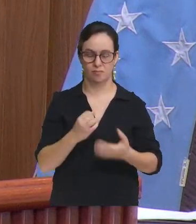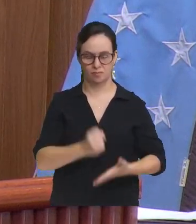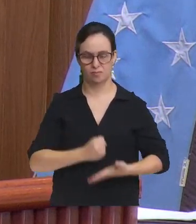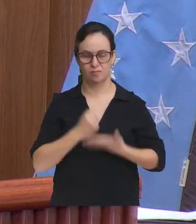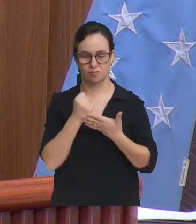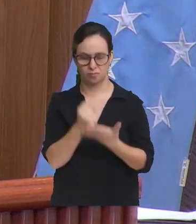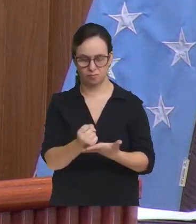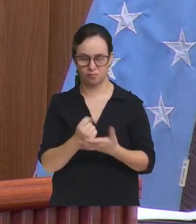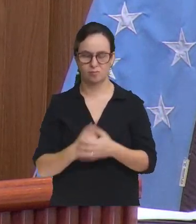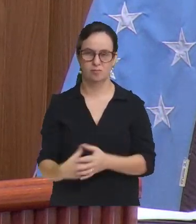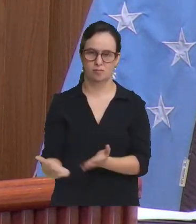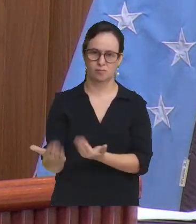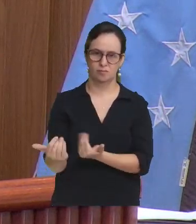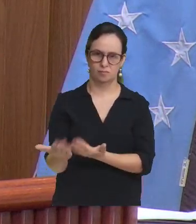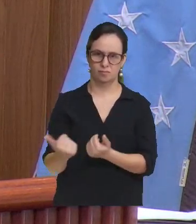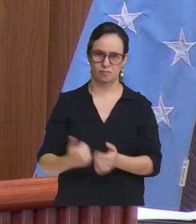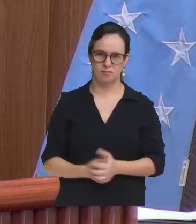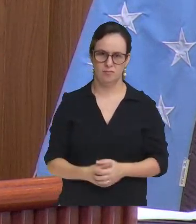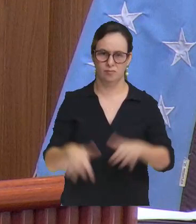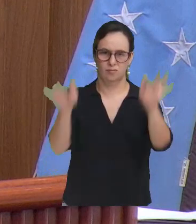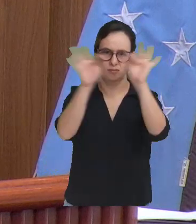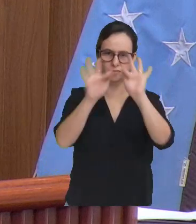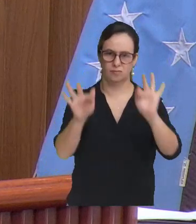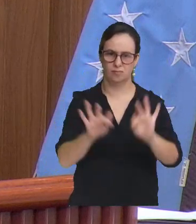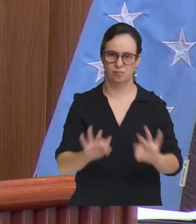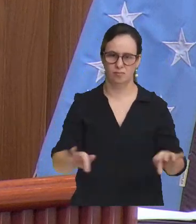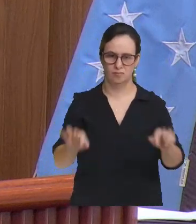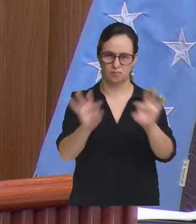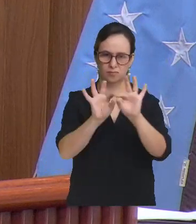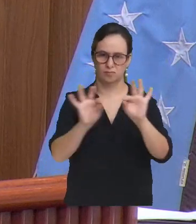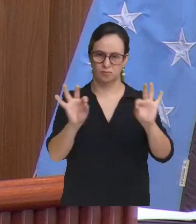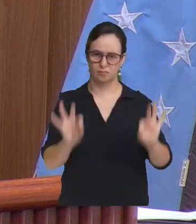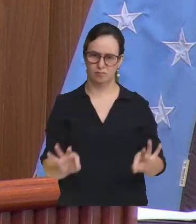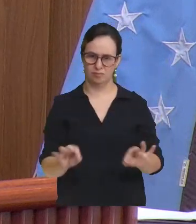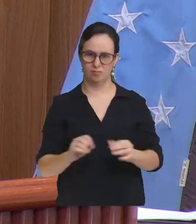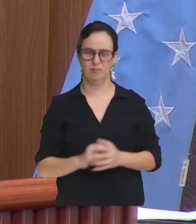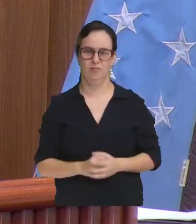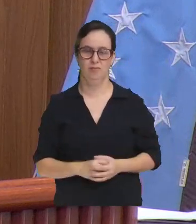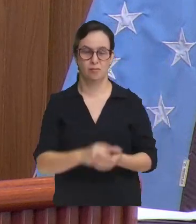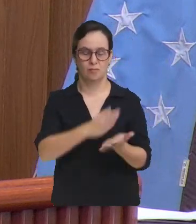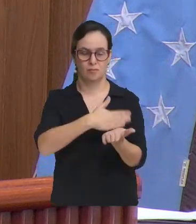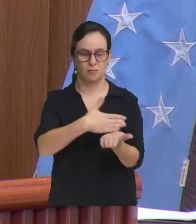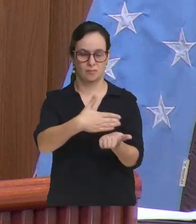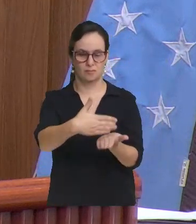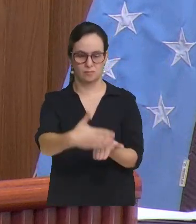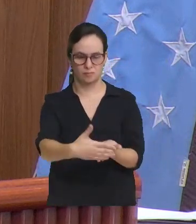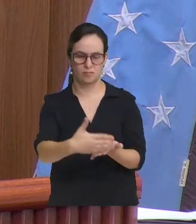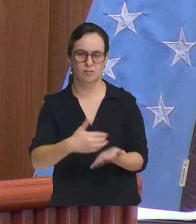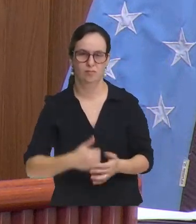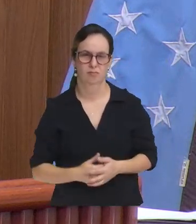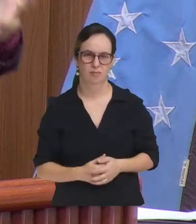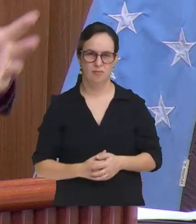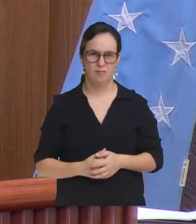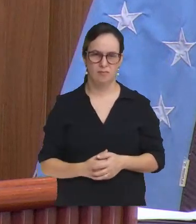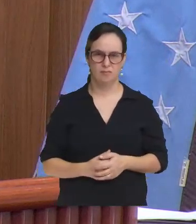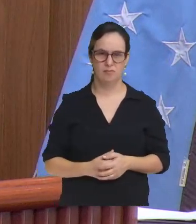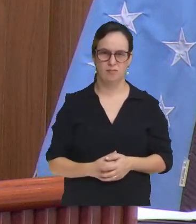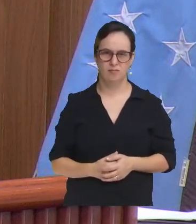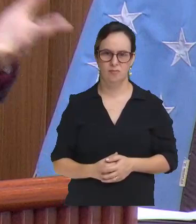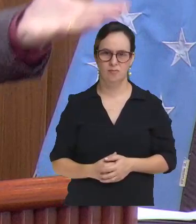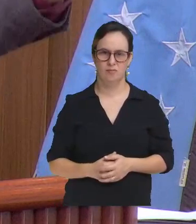feliz deste projeto, uma sementinha que nós plantamos e que os presidentes